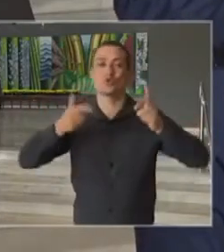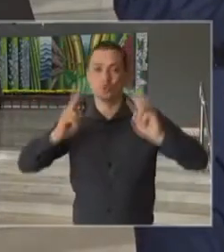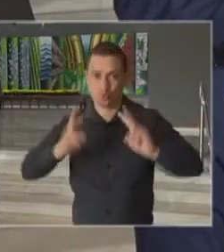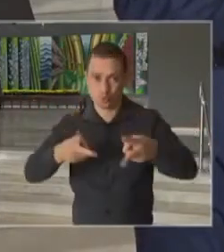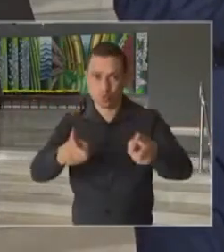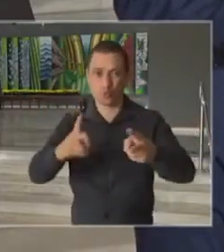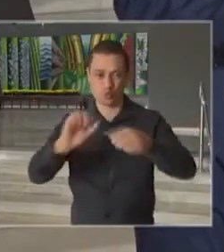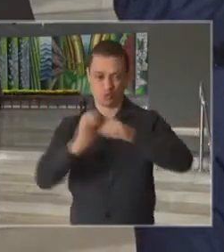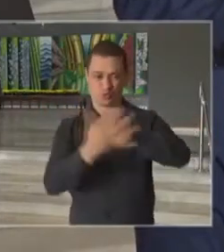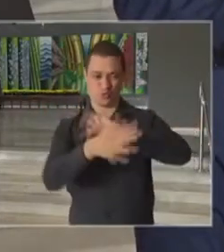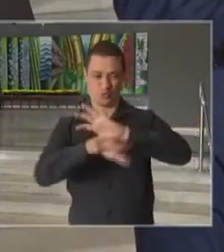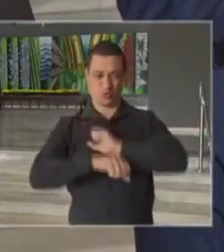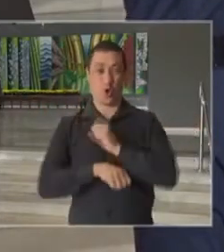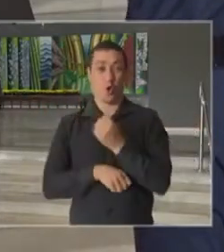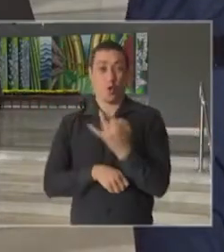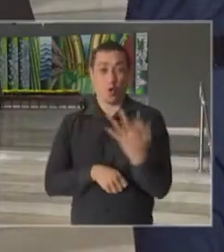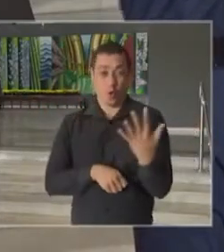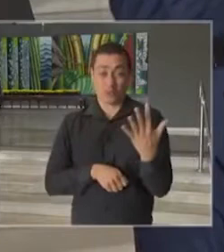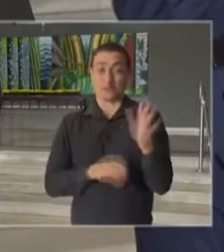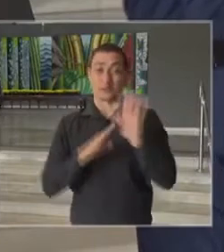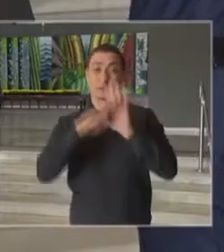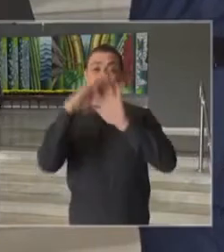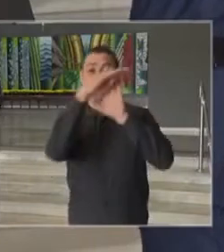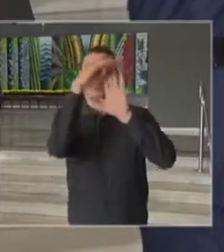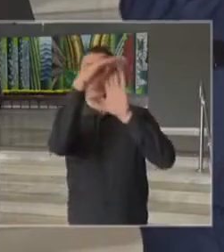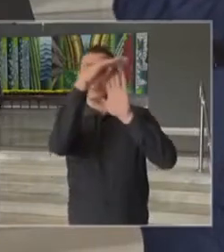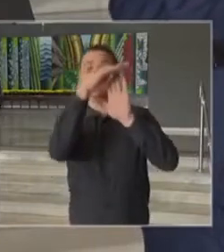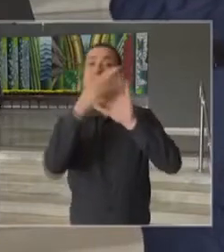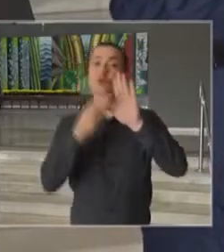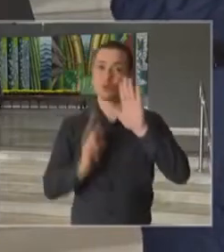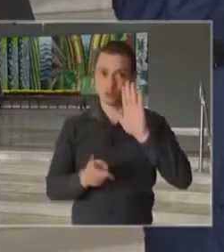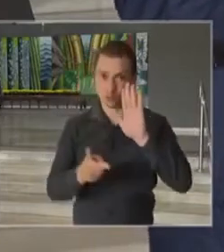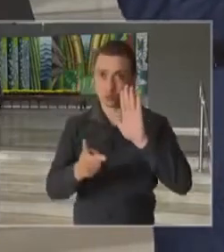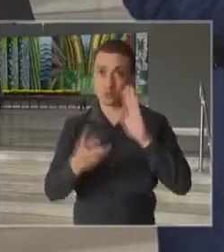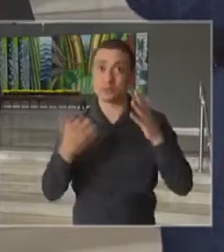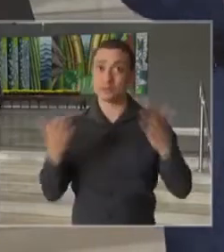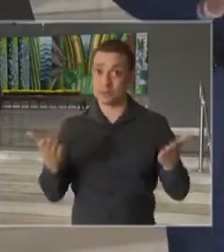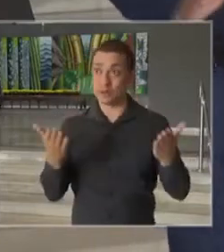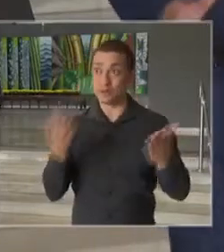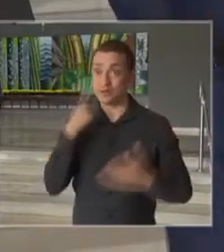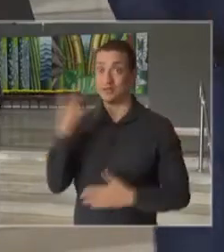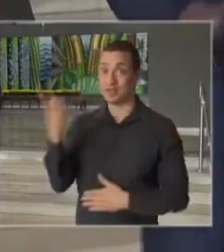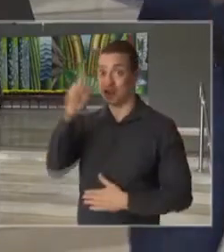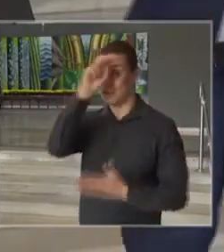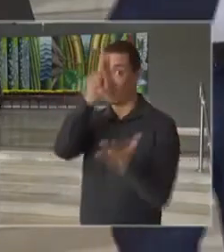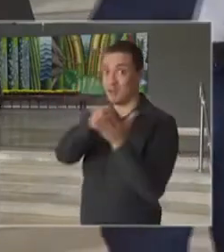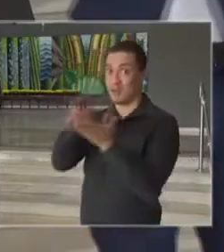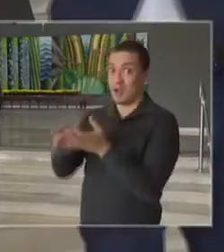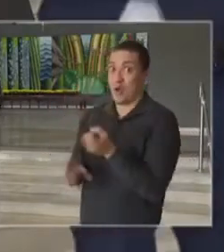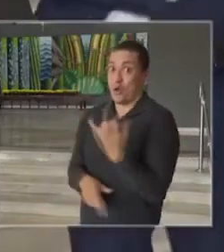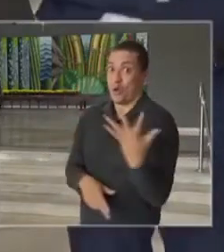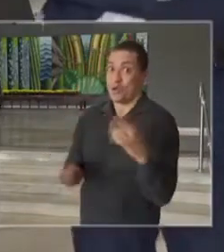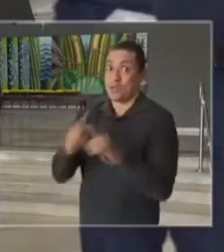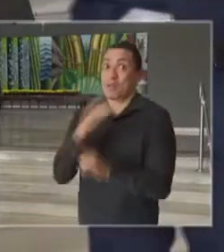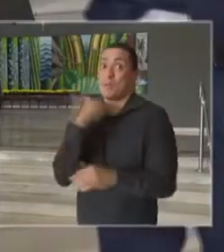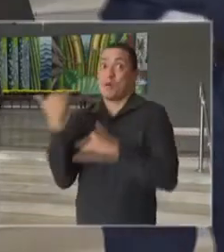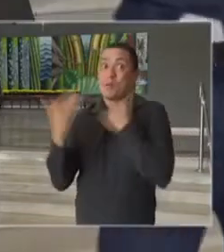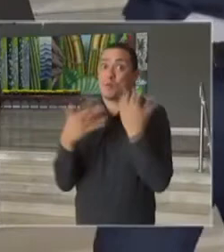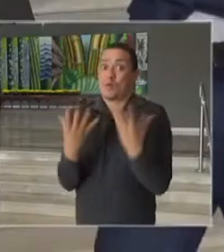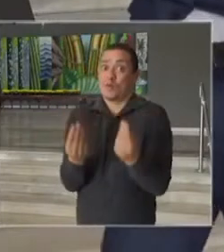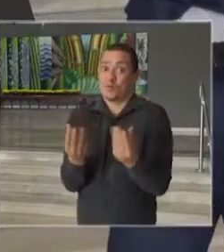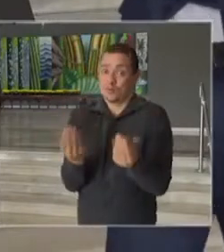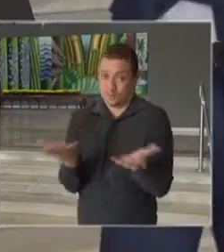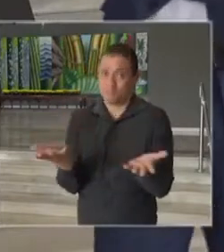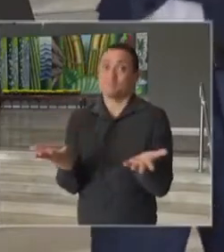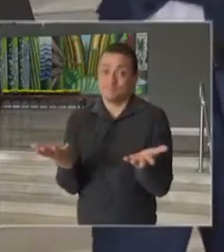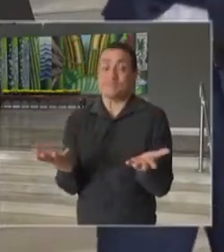novo de casos ainda bastante importante. Isso se reflete nas internações e nos óbitos. Como a